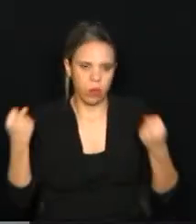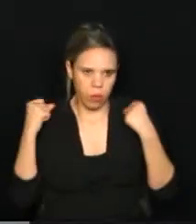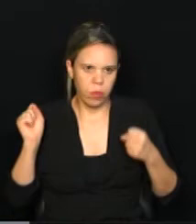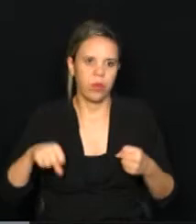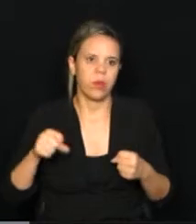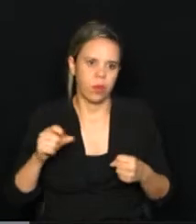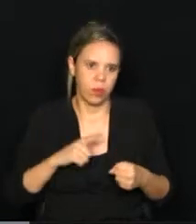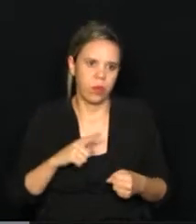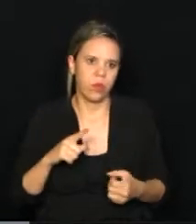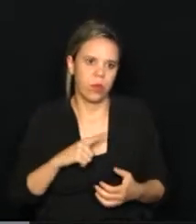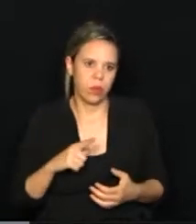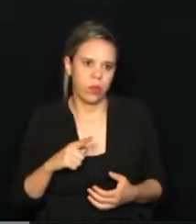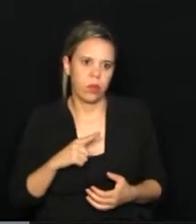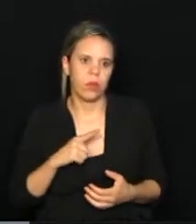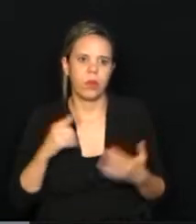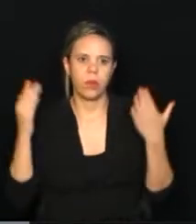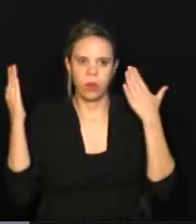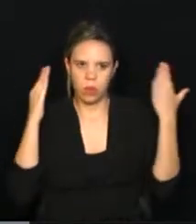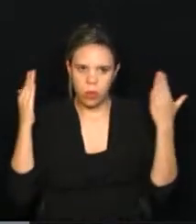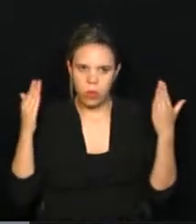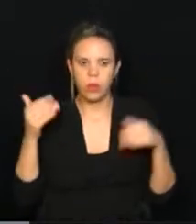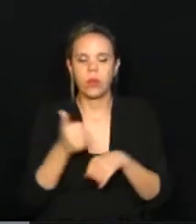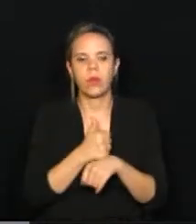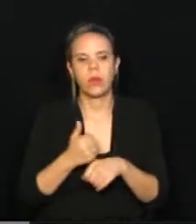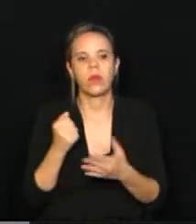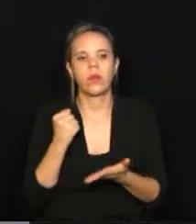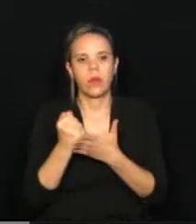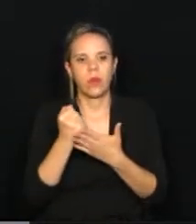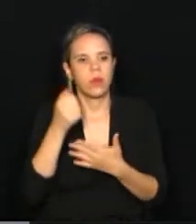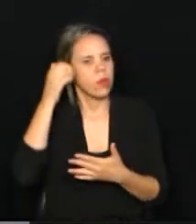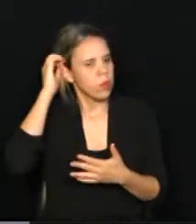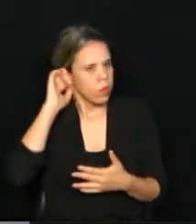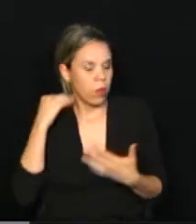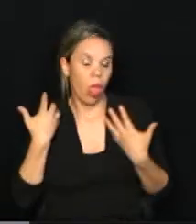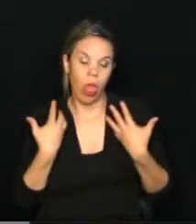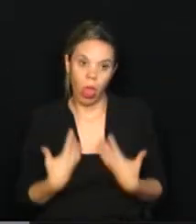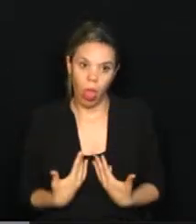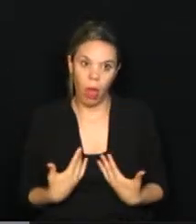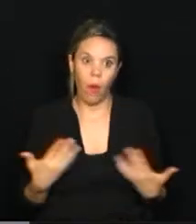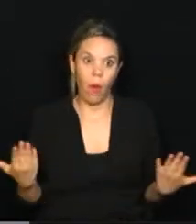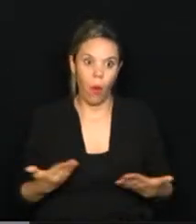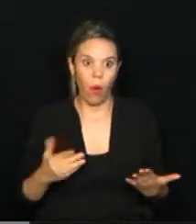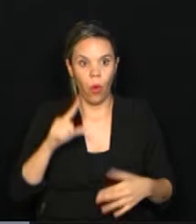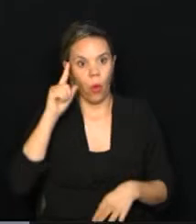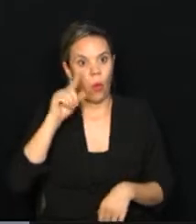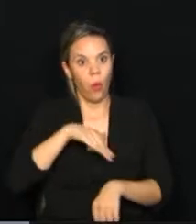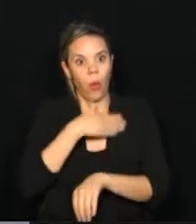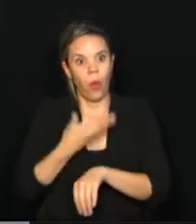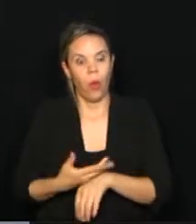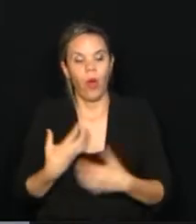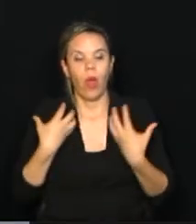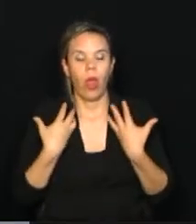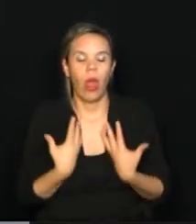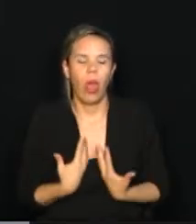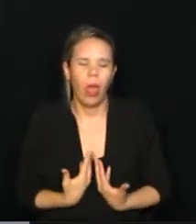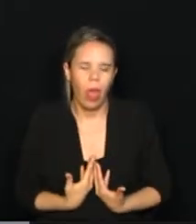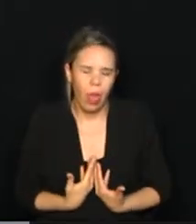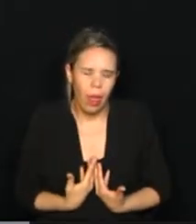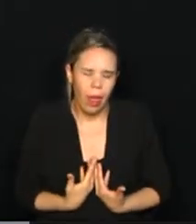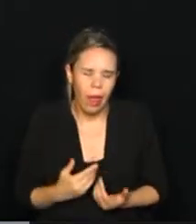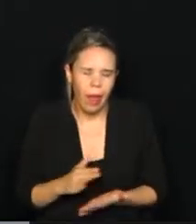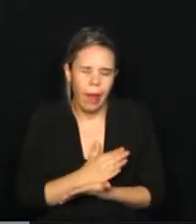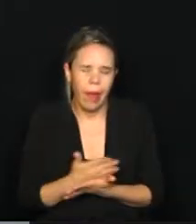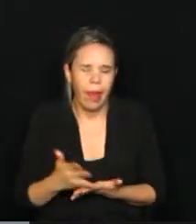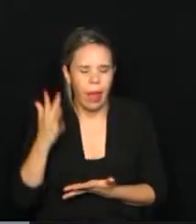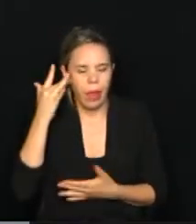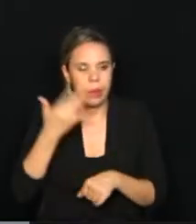a parte de psicologia. É intenso, é um pouco cansativo. Hoje é um dia que eu, sinceramente, estou bem exausta e amanhã a gente tem